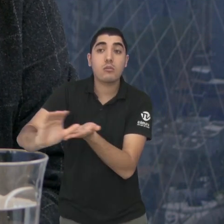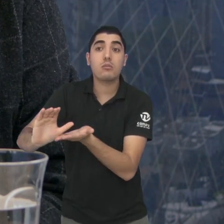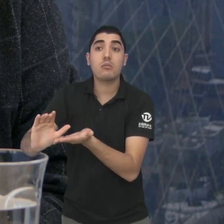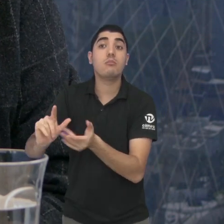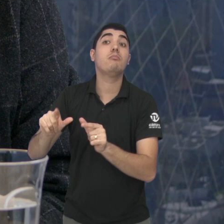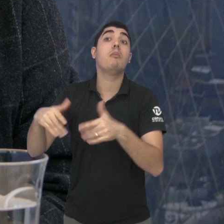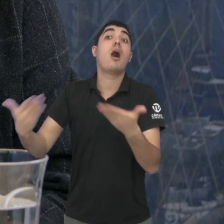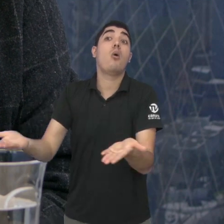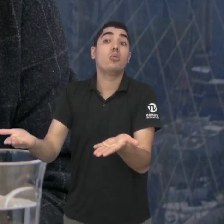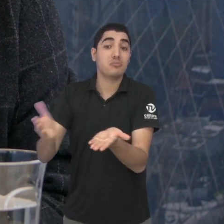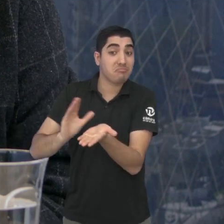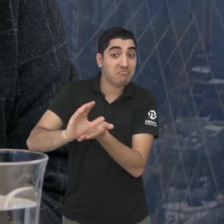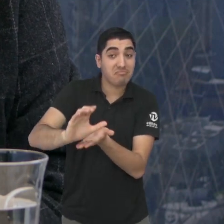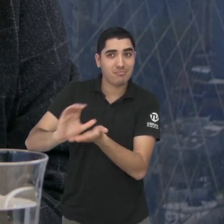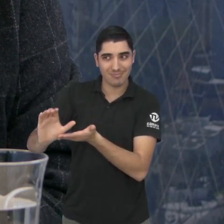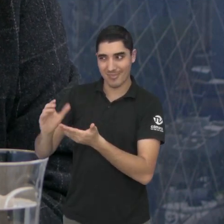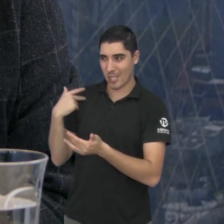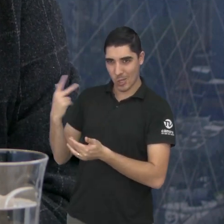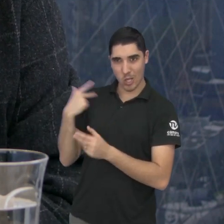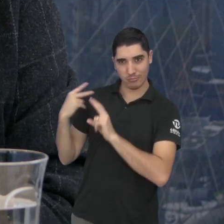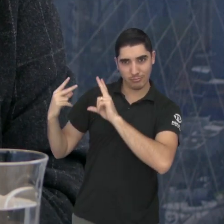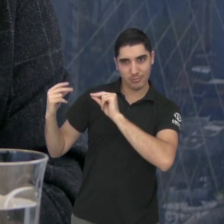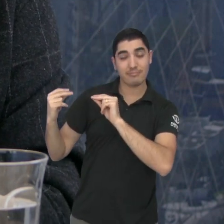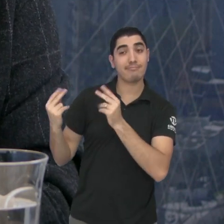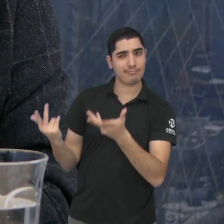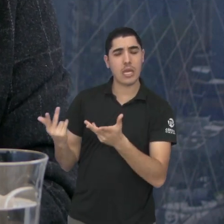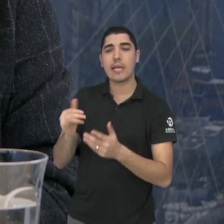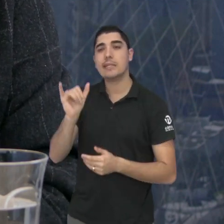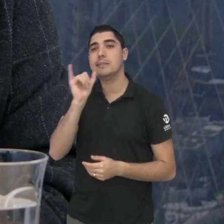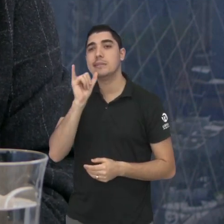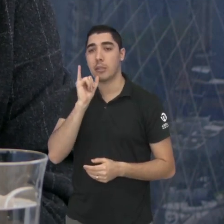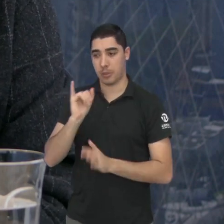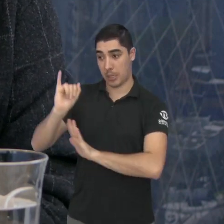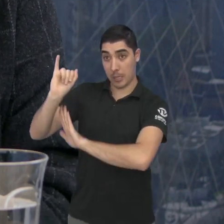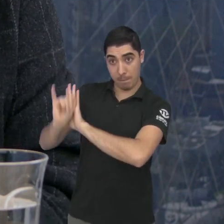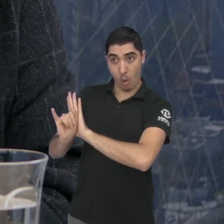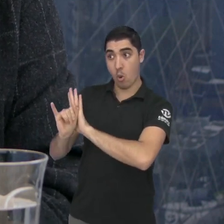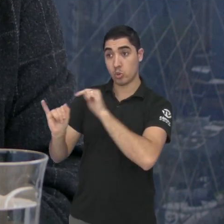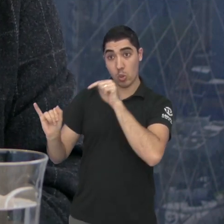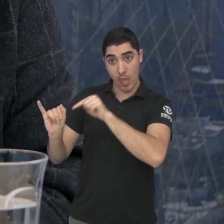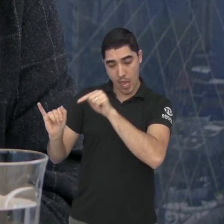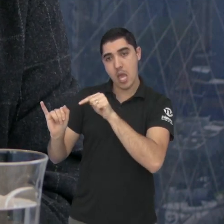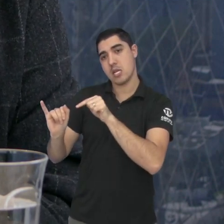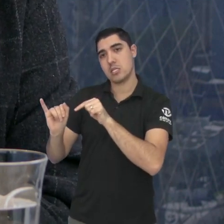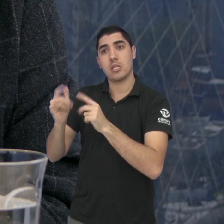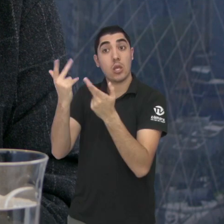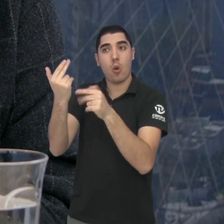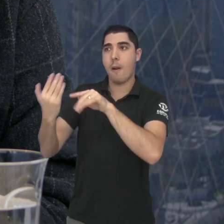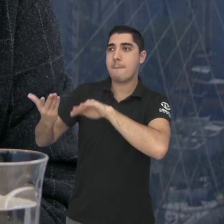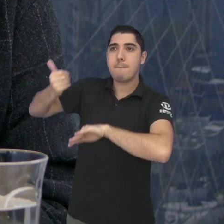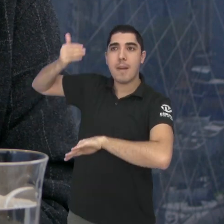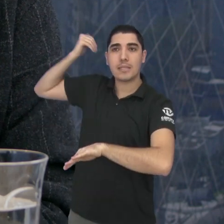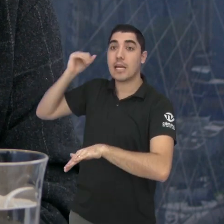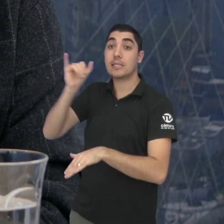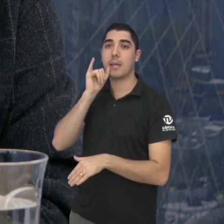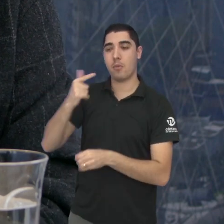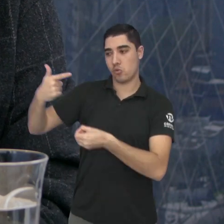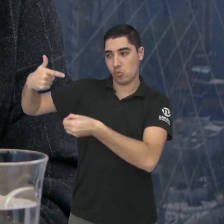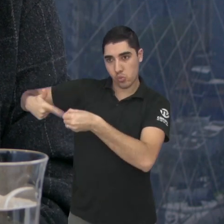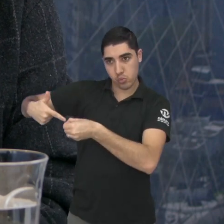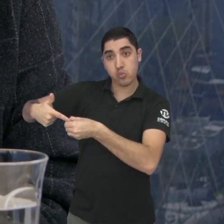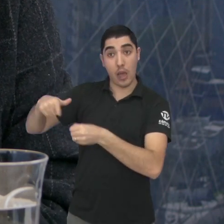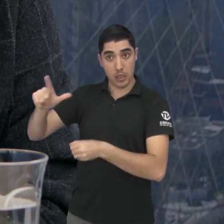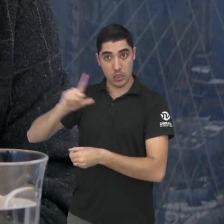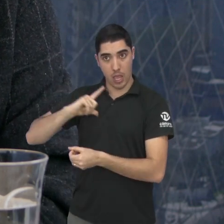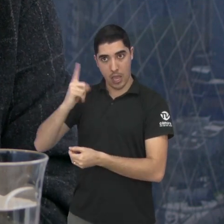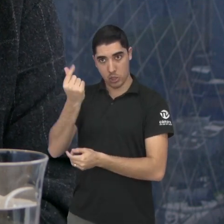citei esse exemplo com ele. Se por acaso você colocar um imposto como existia antigamente, imposto da gasolina,